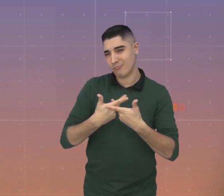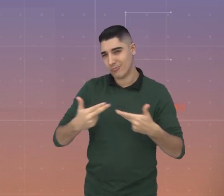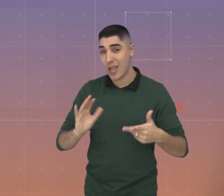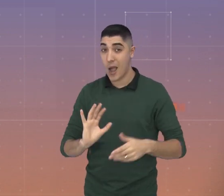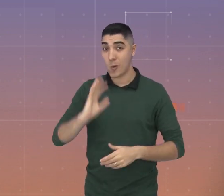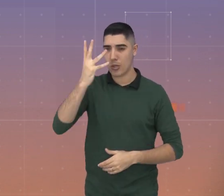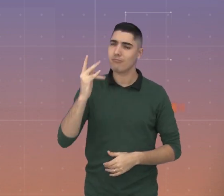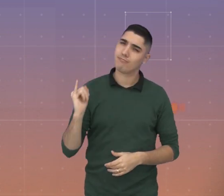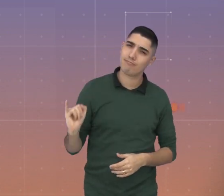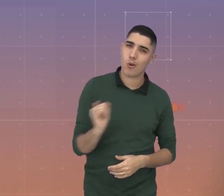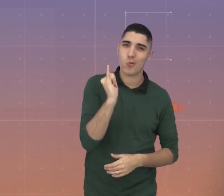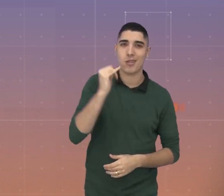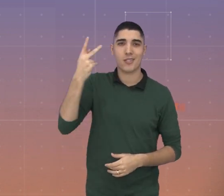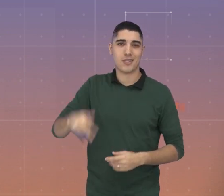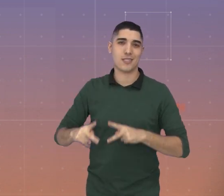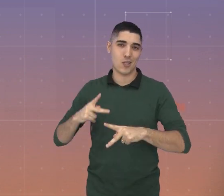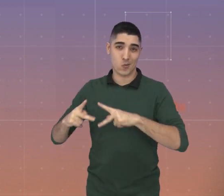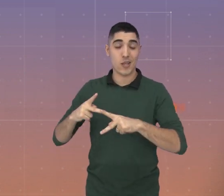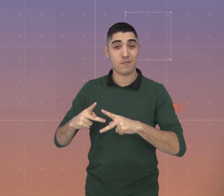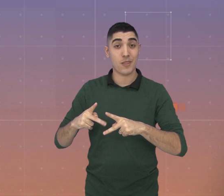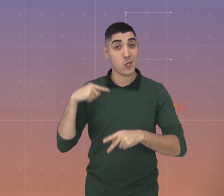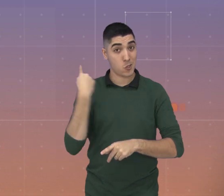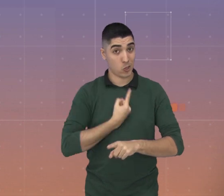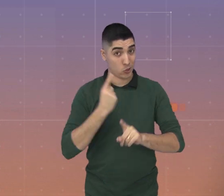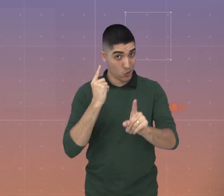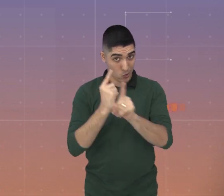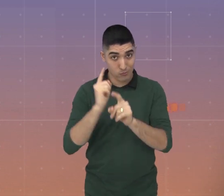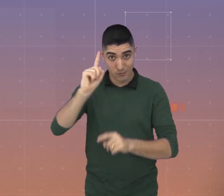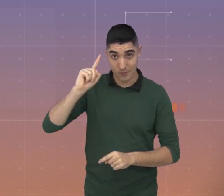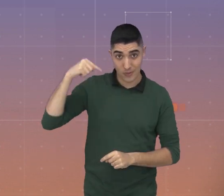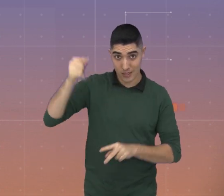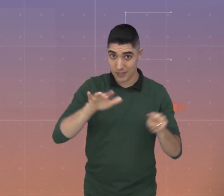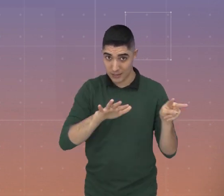tão importantes para a nossa São José. A gente se encontra na